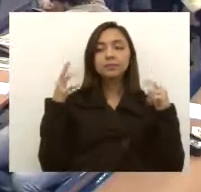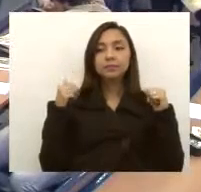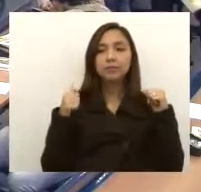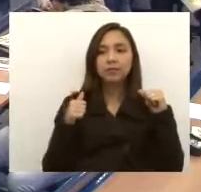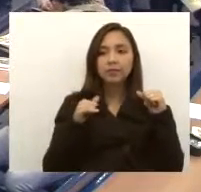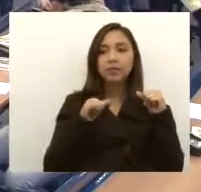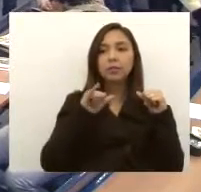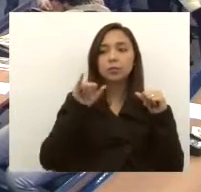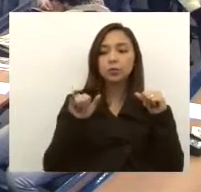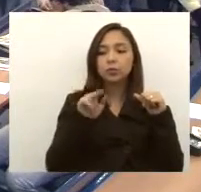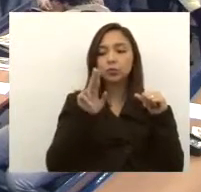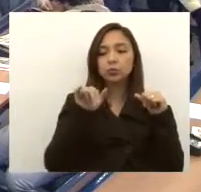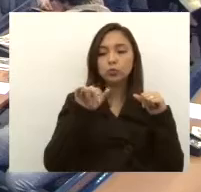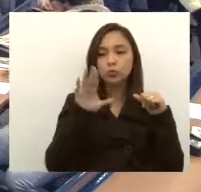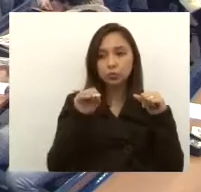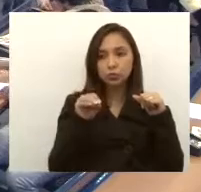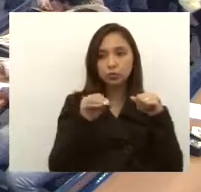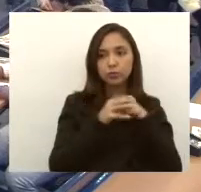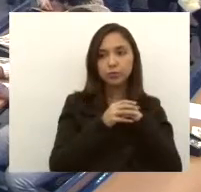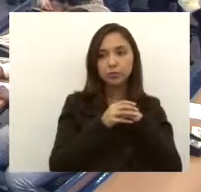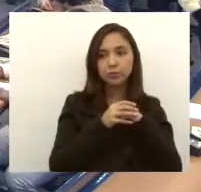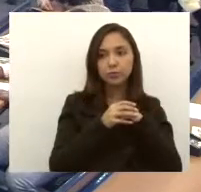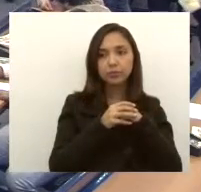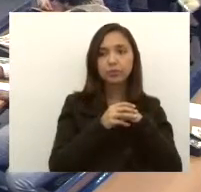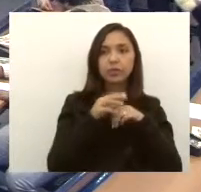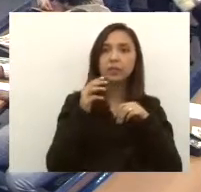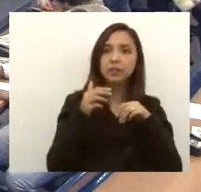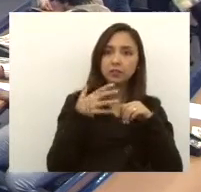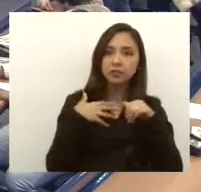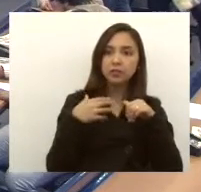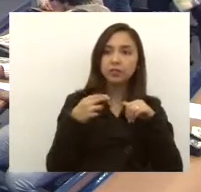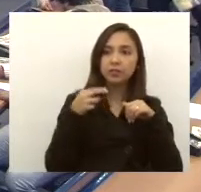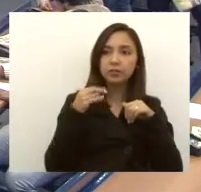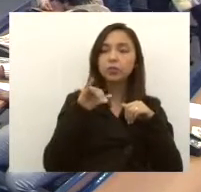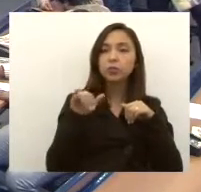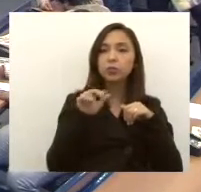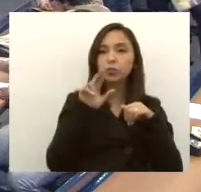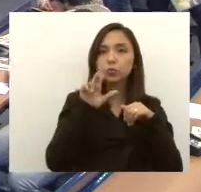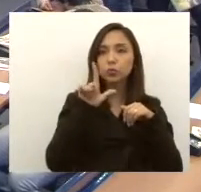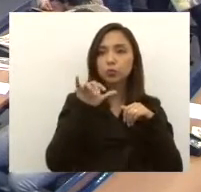o Júnior, que é filho da outra, que é a Nicinha. Cadê o Júnior?